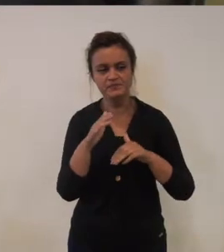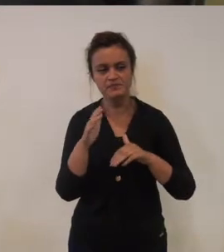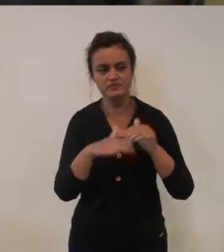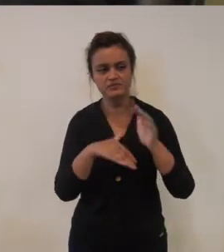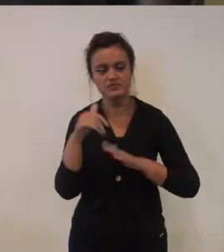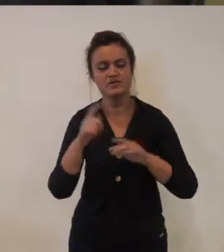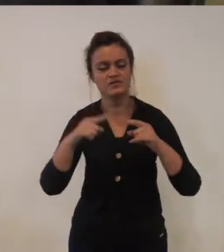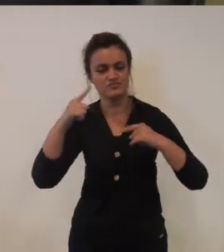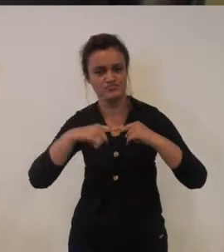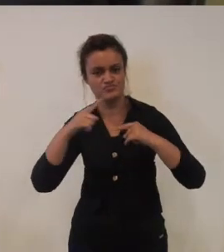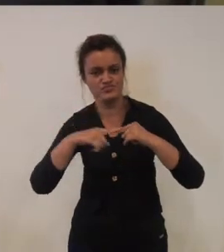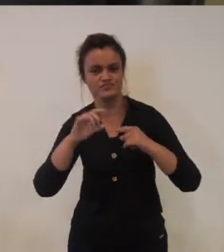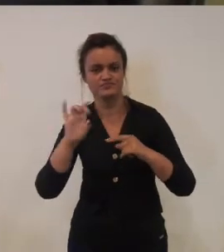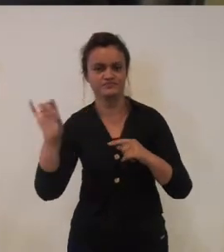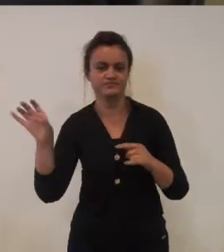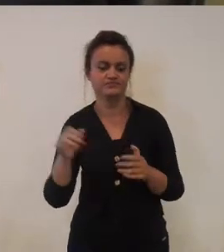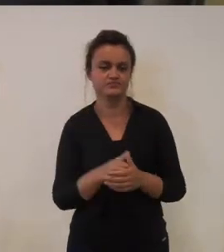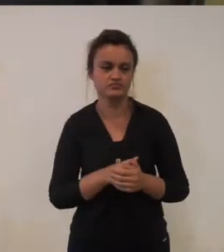dos produtos.